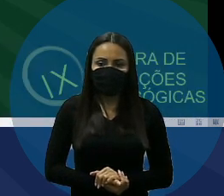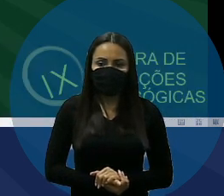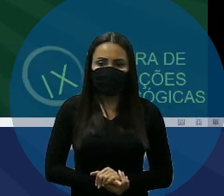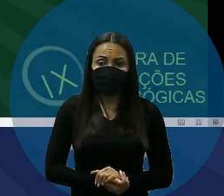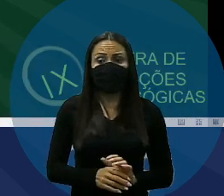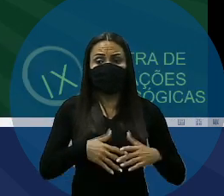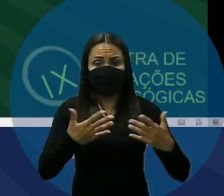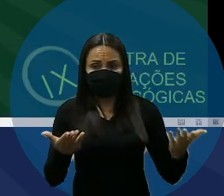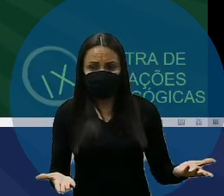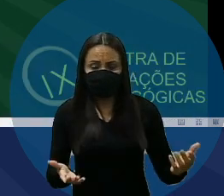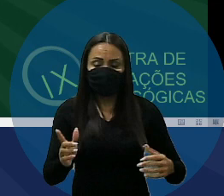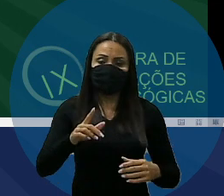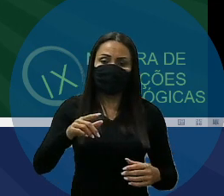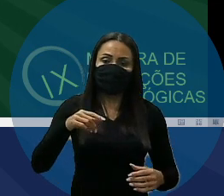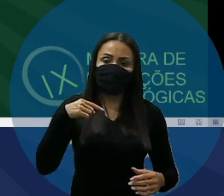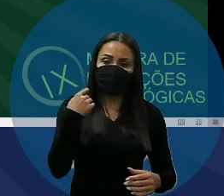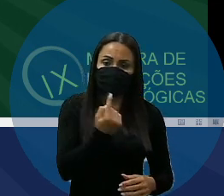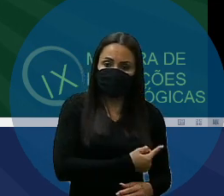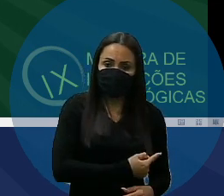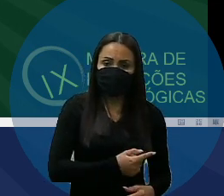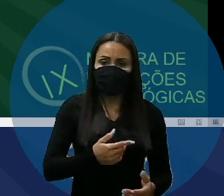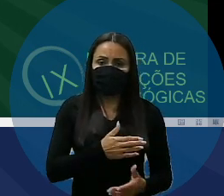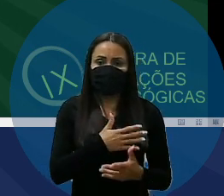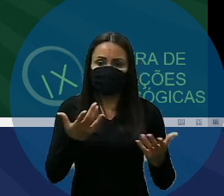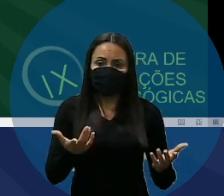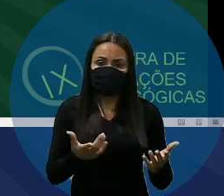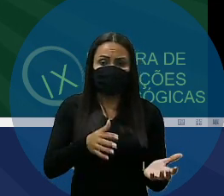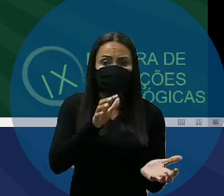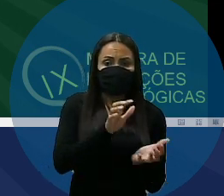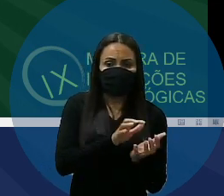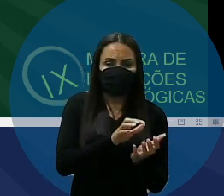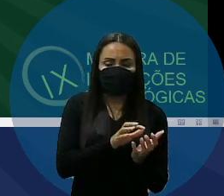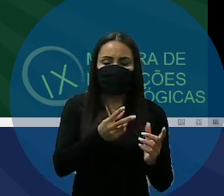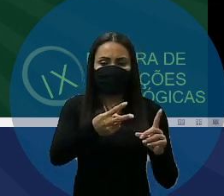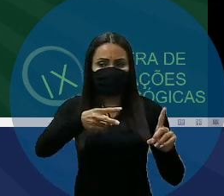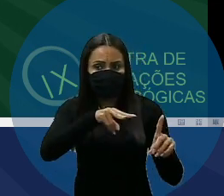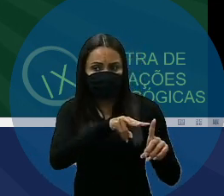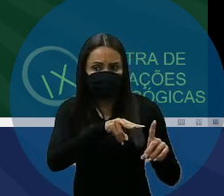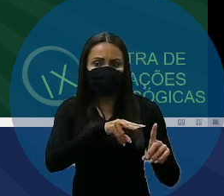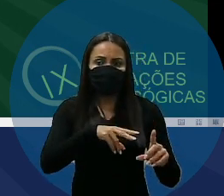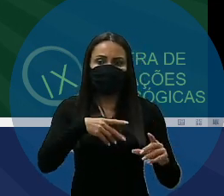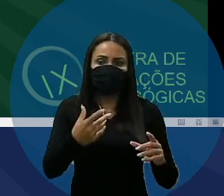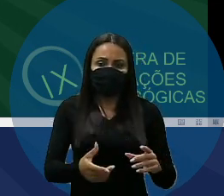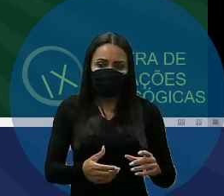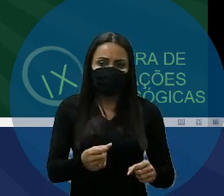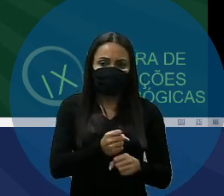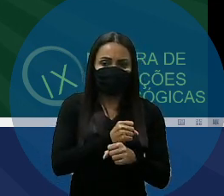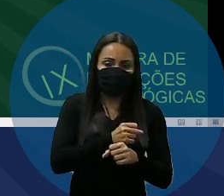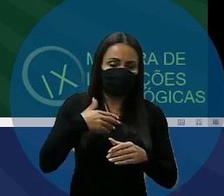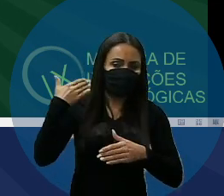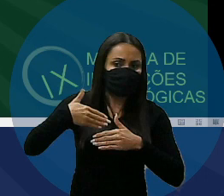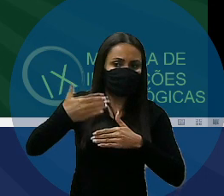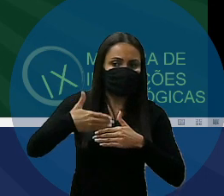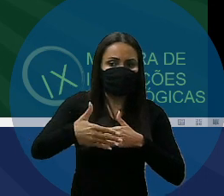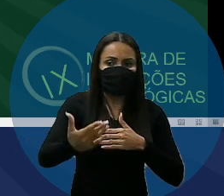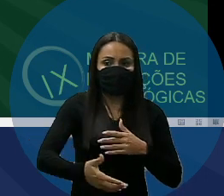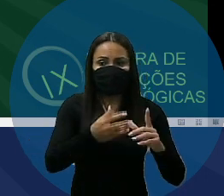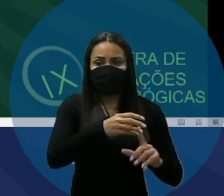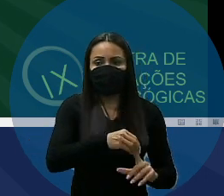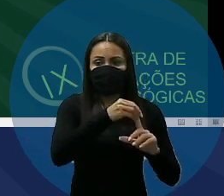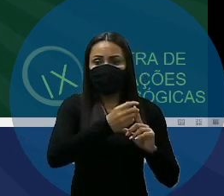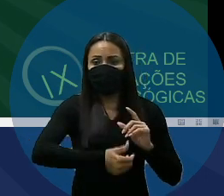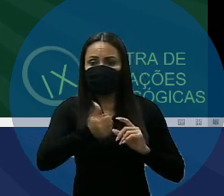Então, a educação de Pernambuco, ela sempre foi destaque, né? Nos últimos anos, principalmente, ela tem ficado sempre nas